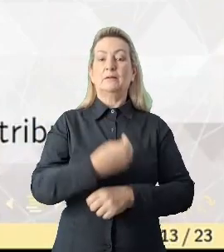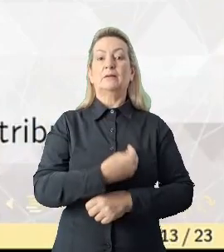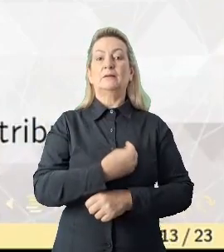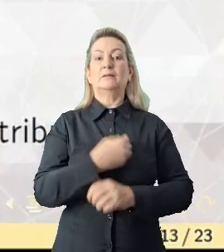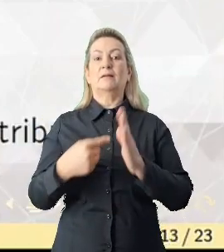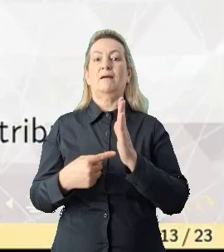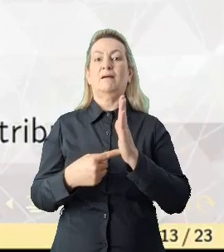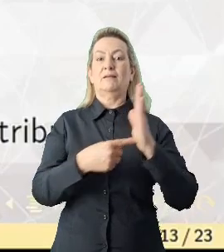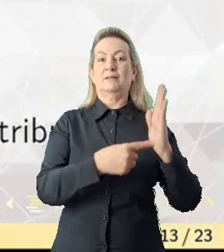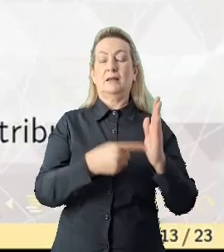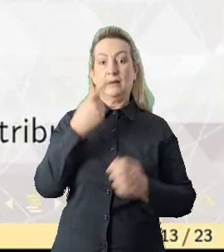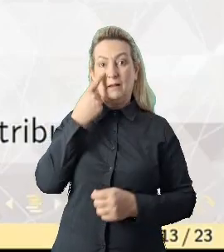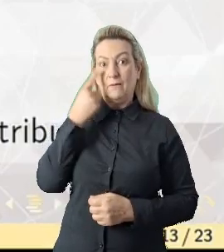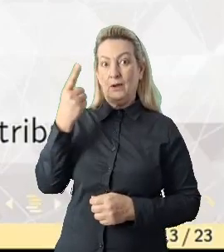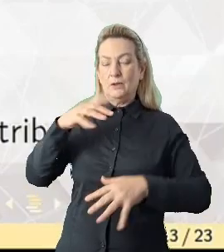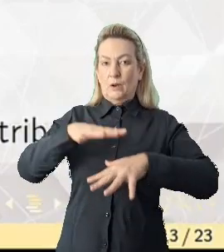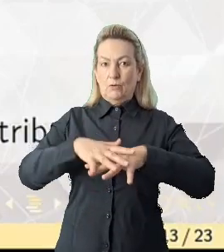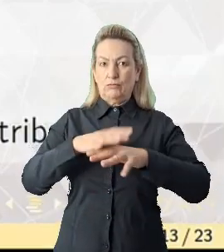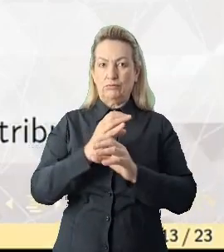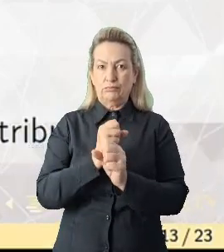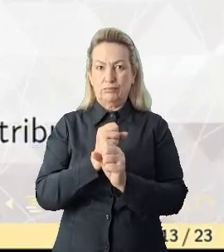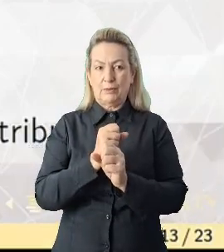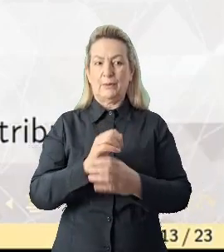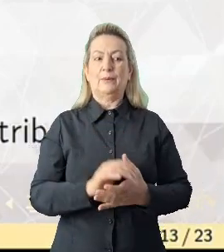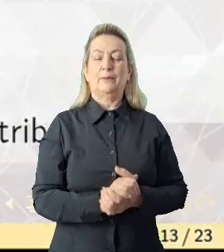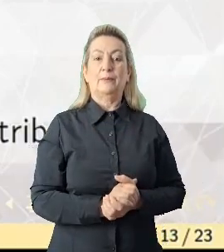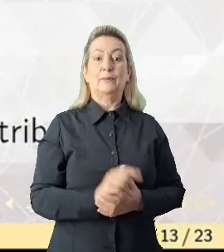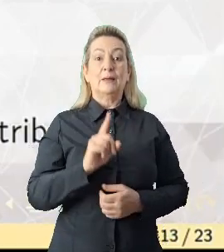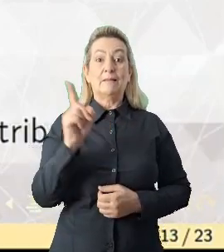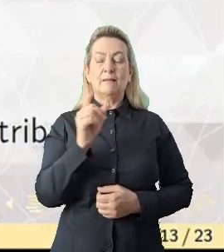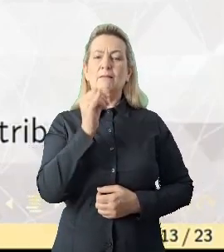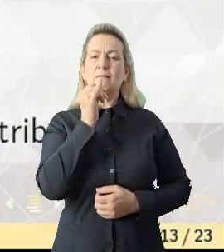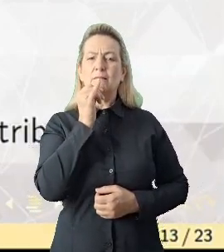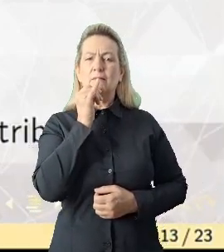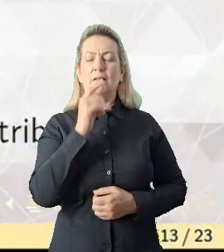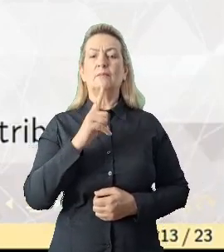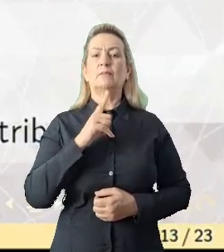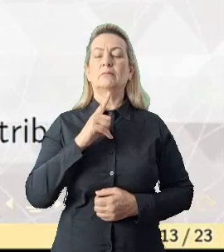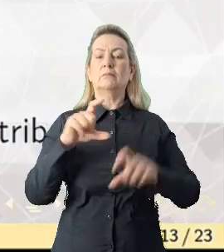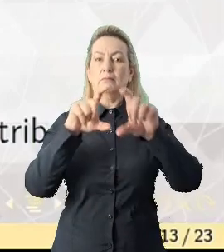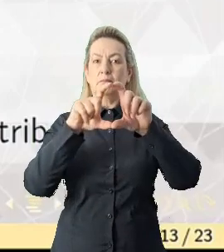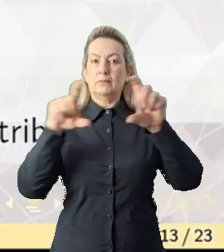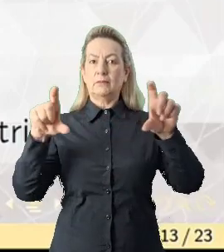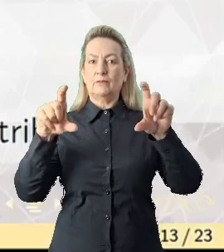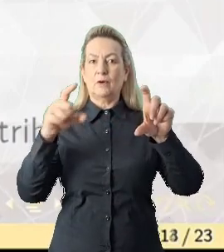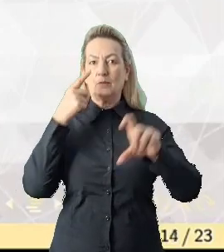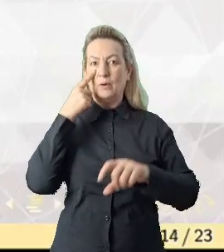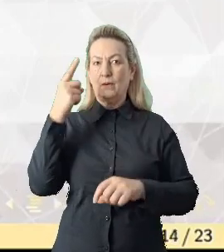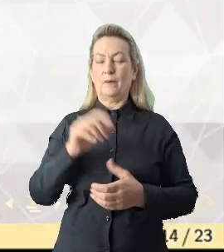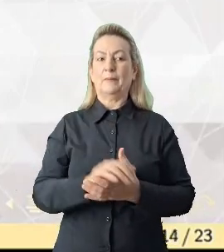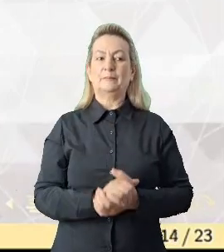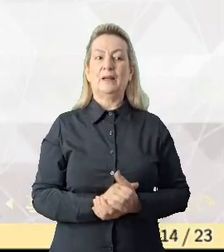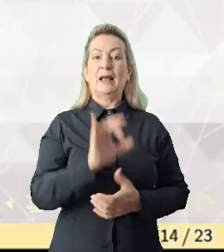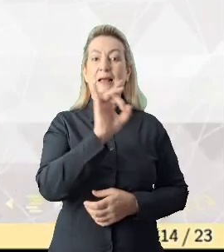a média encontra-se à esquerda da mediana na distribuição. Veja o cálculo, certo? Então,